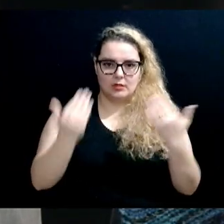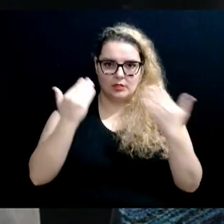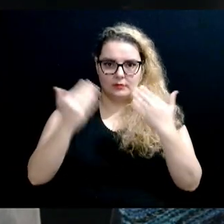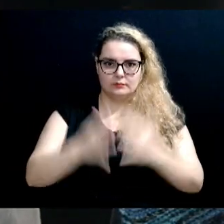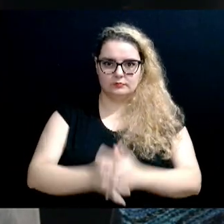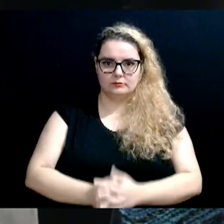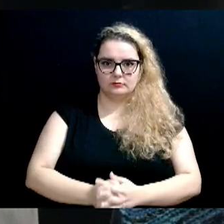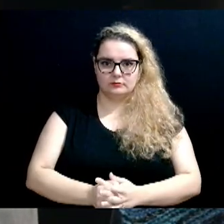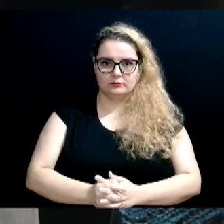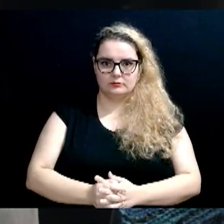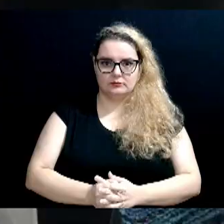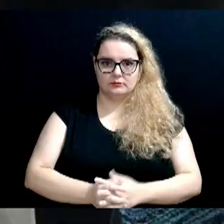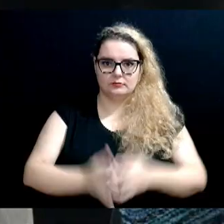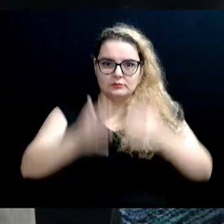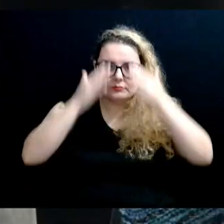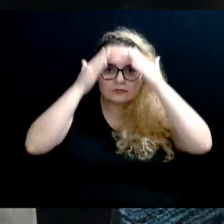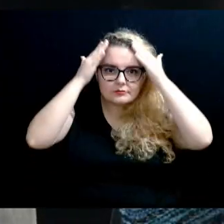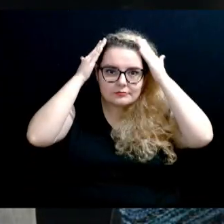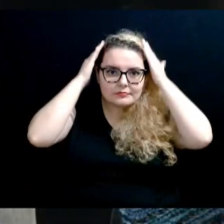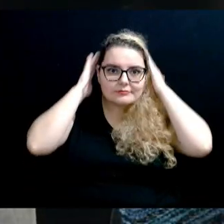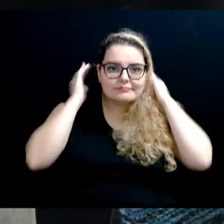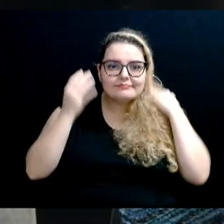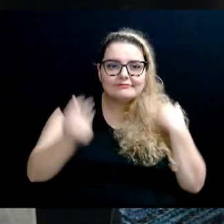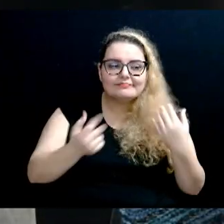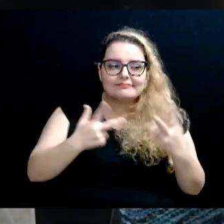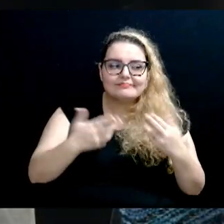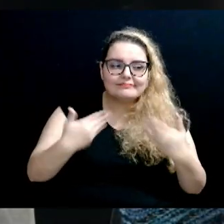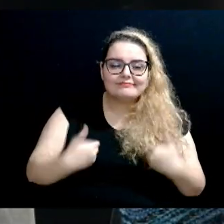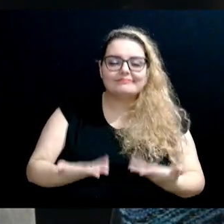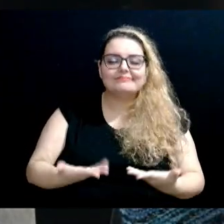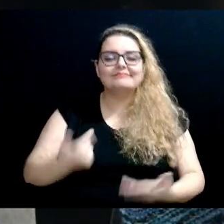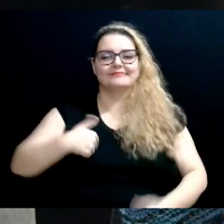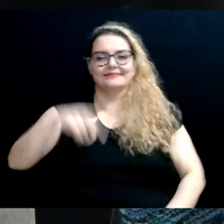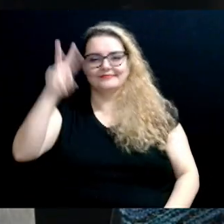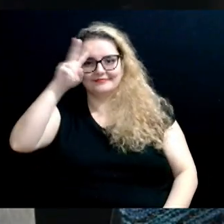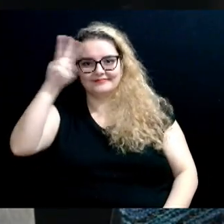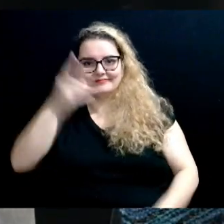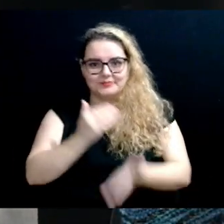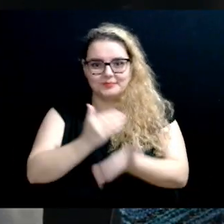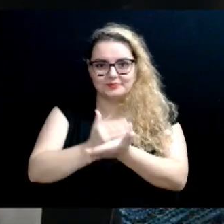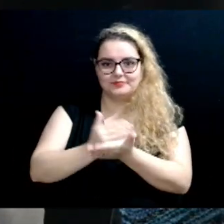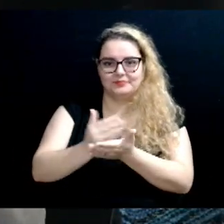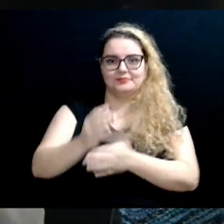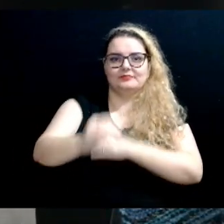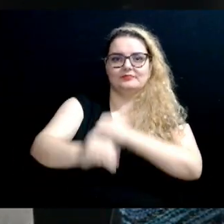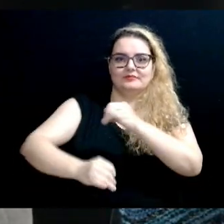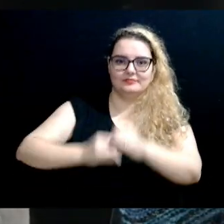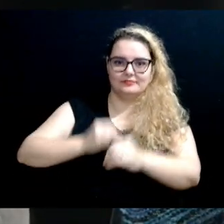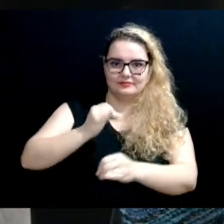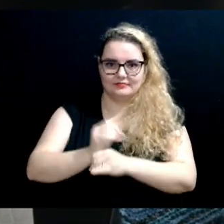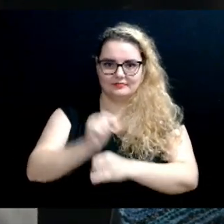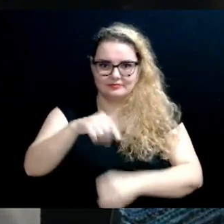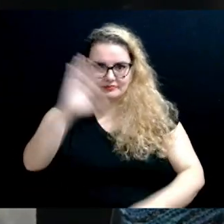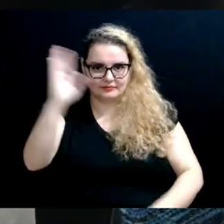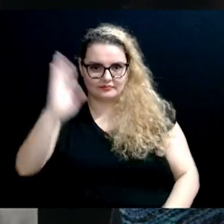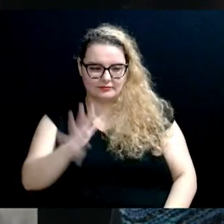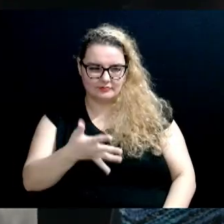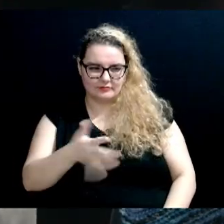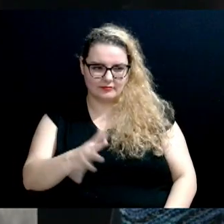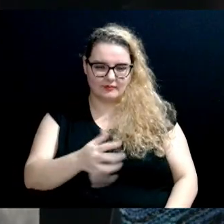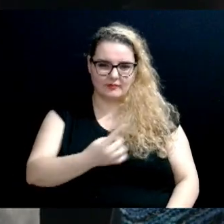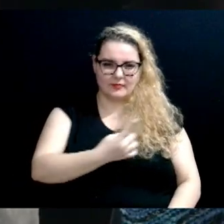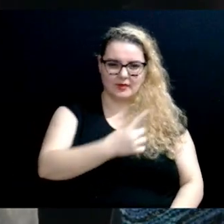cabelo branco quanto eu, talvez se lembre do início da internet aqui no Brasil, lá por volta de 95. A